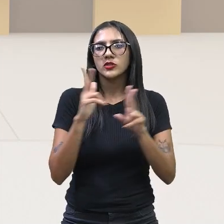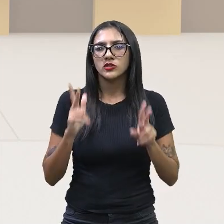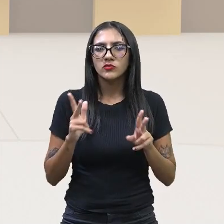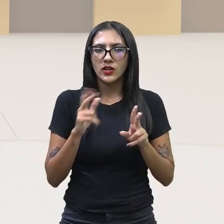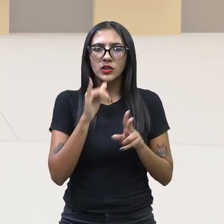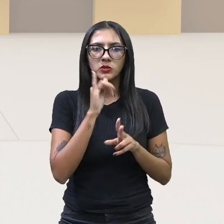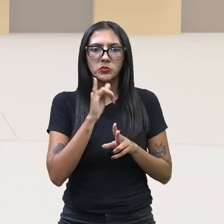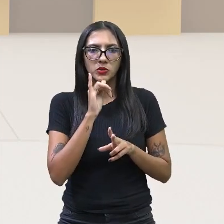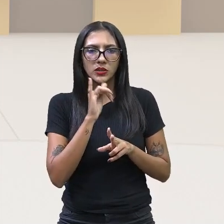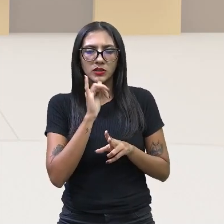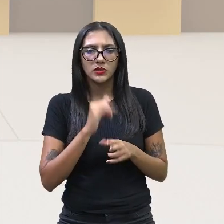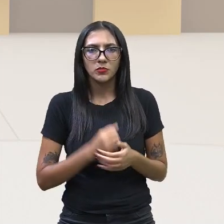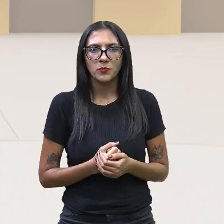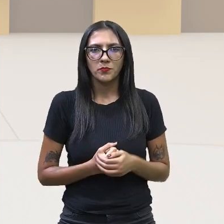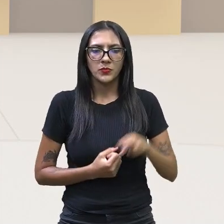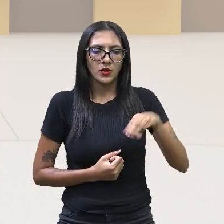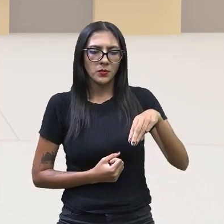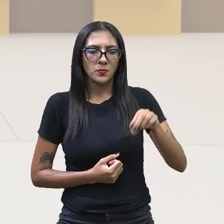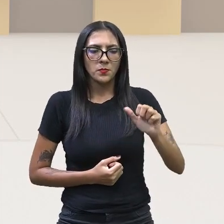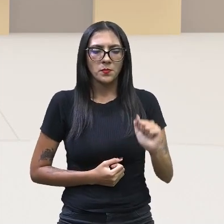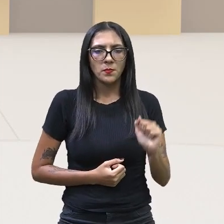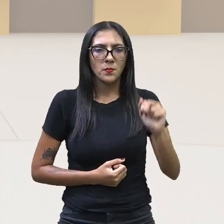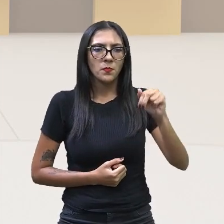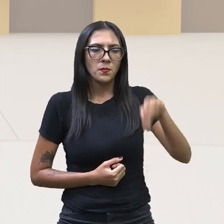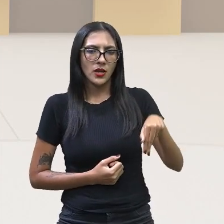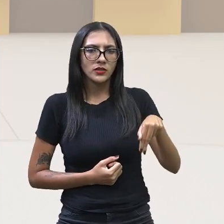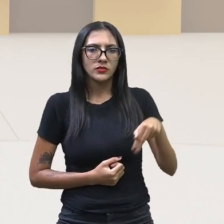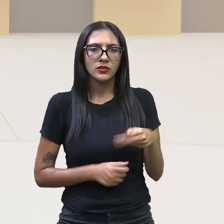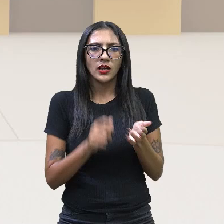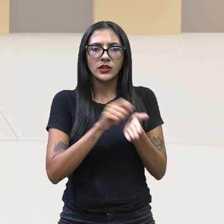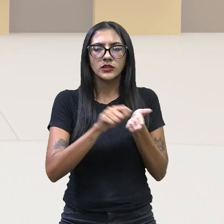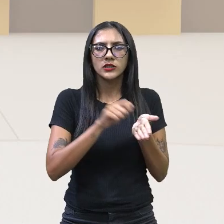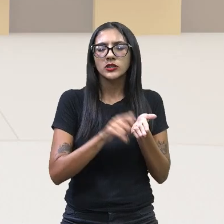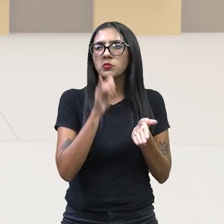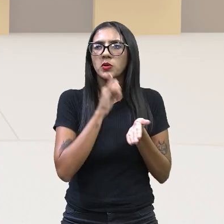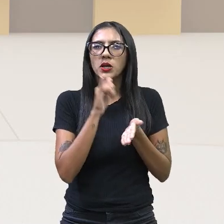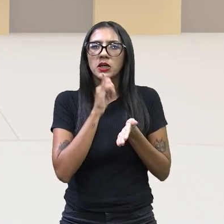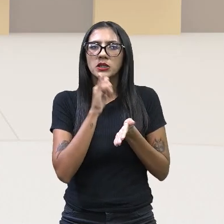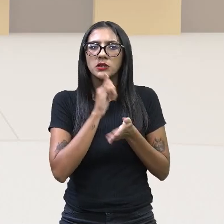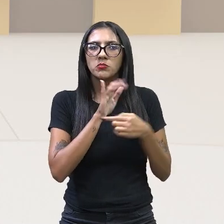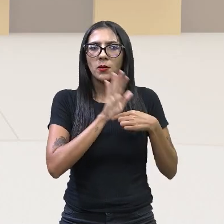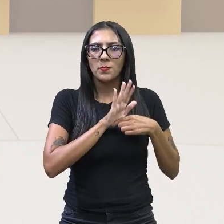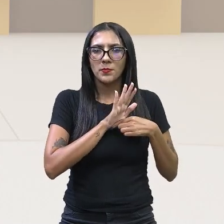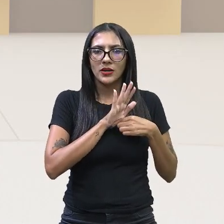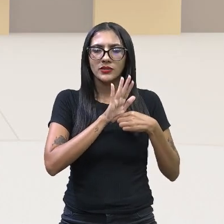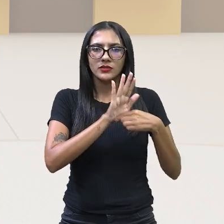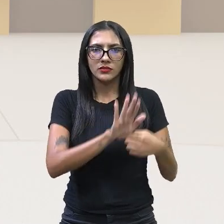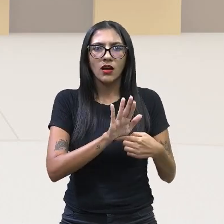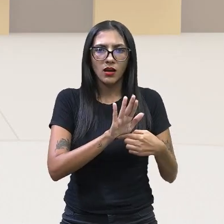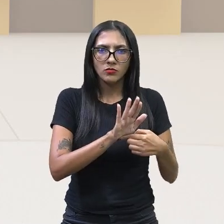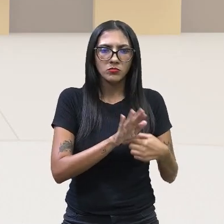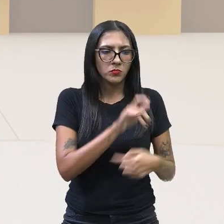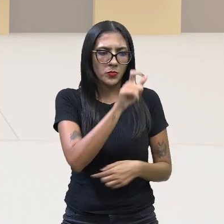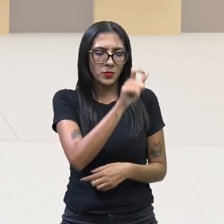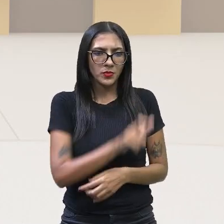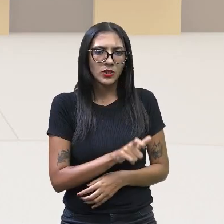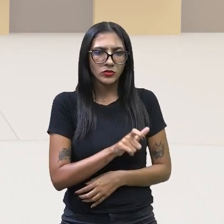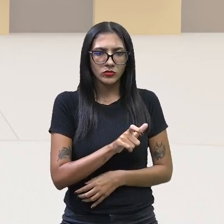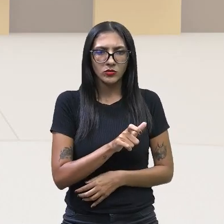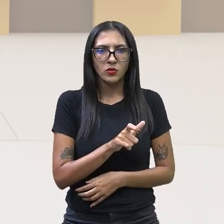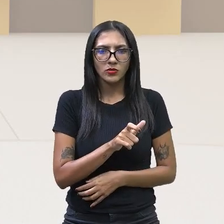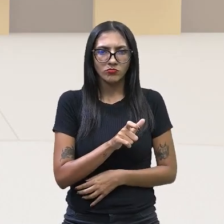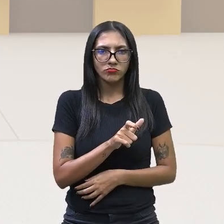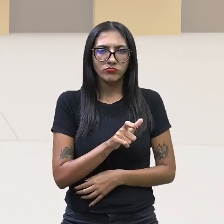inglês, vai ser man. A gente vai demorar um pouquinho mais de tempo pronunciando o E, mas é bem curtinho. Então, eu tenho man, homem, man,